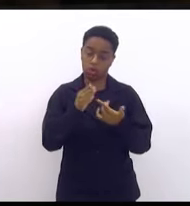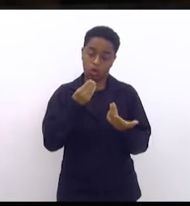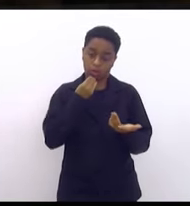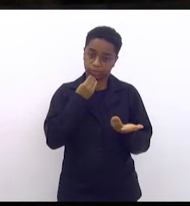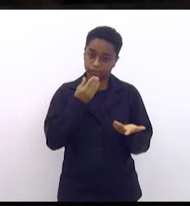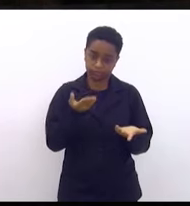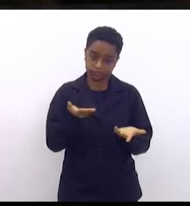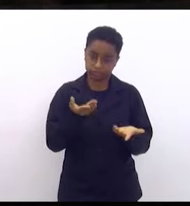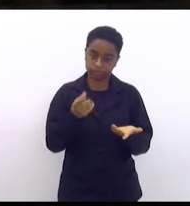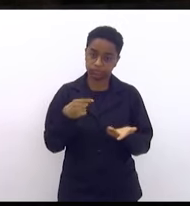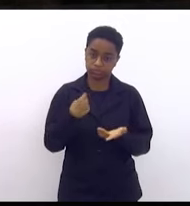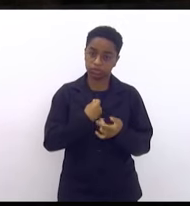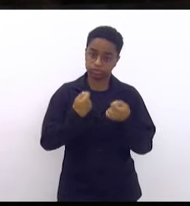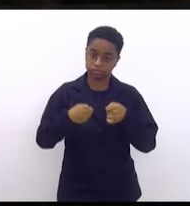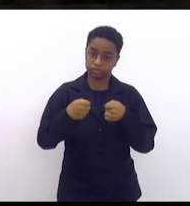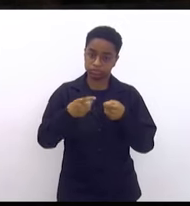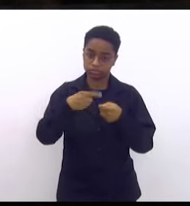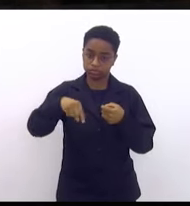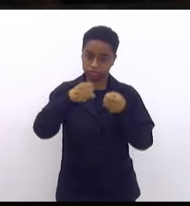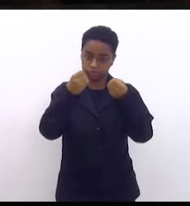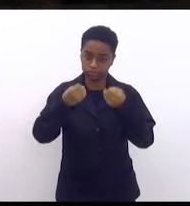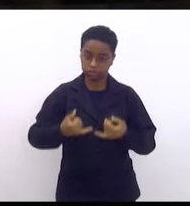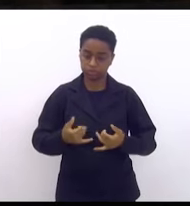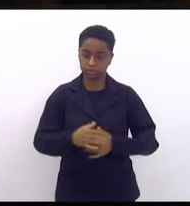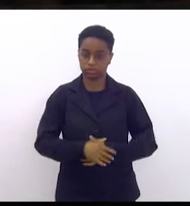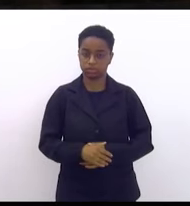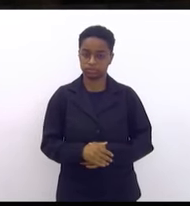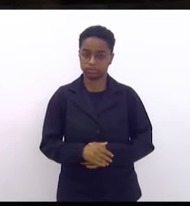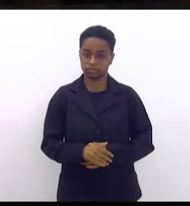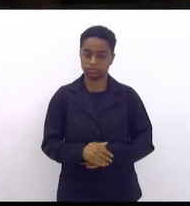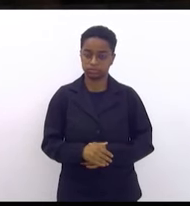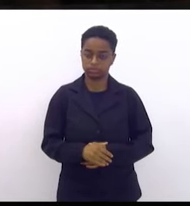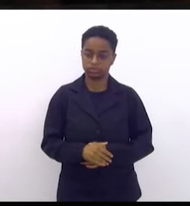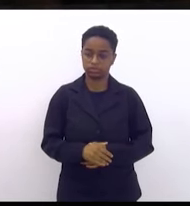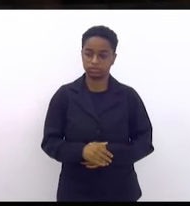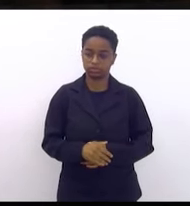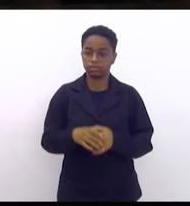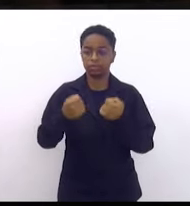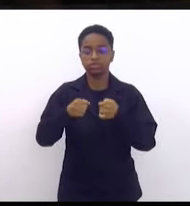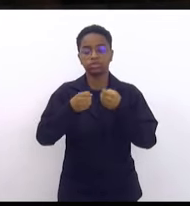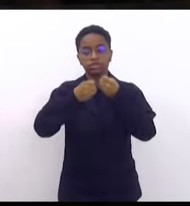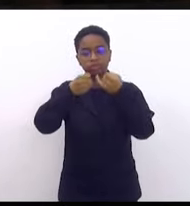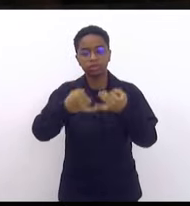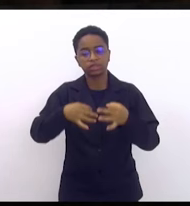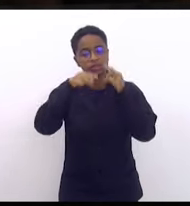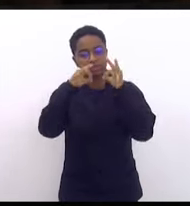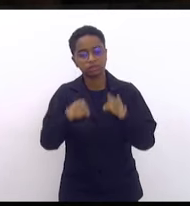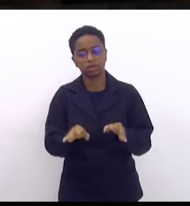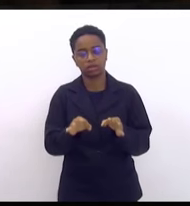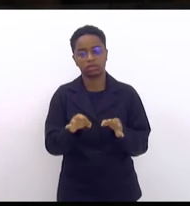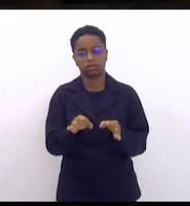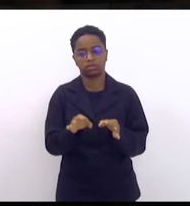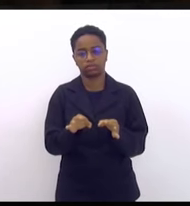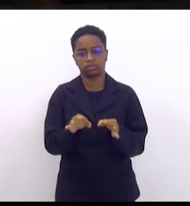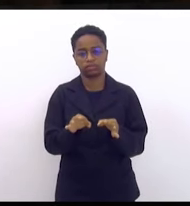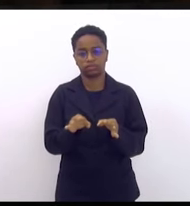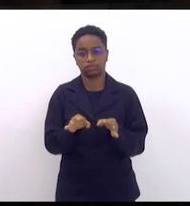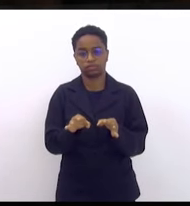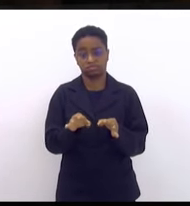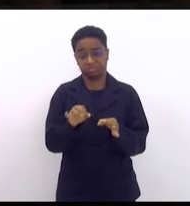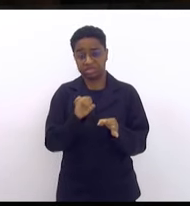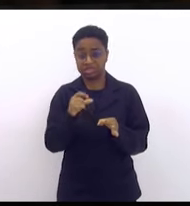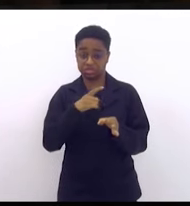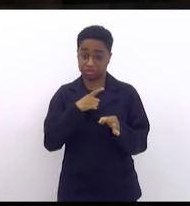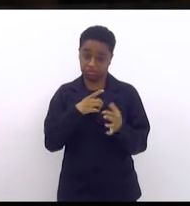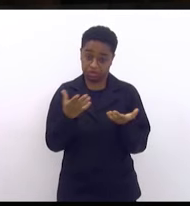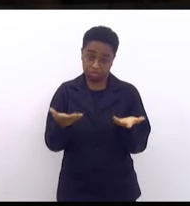evidentemente, queremos uma explicação. Mas uma explicação convincente se é que